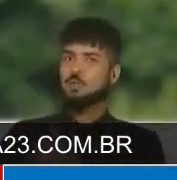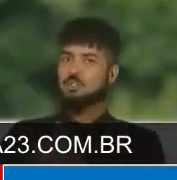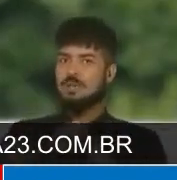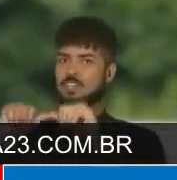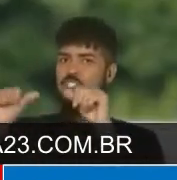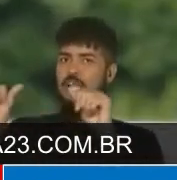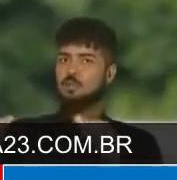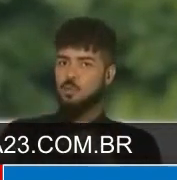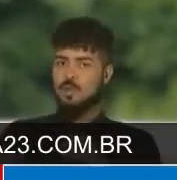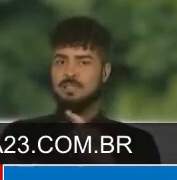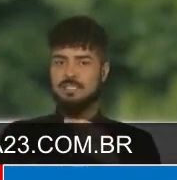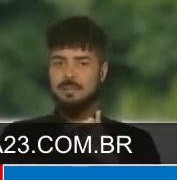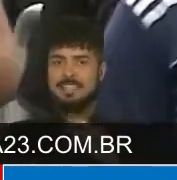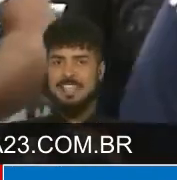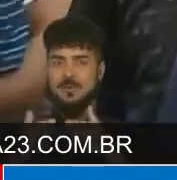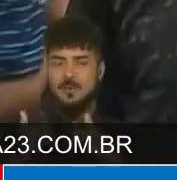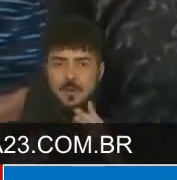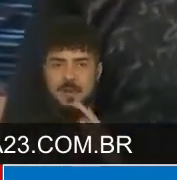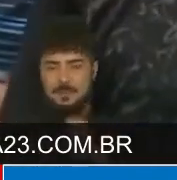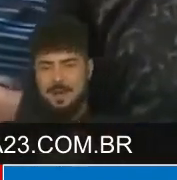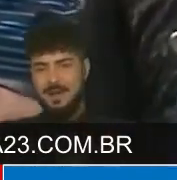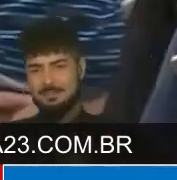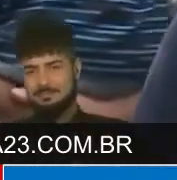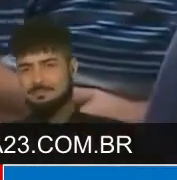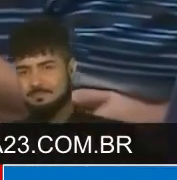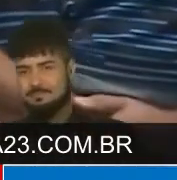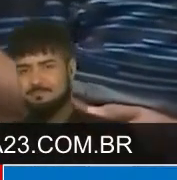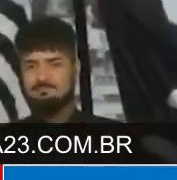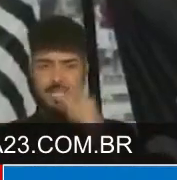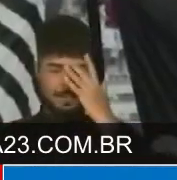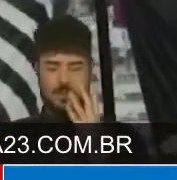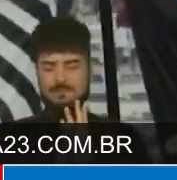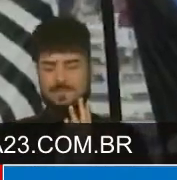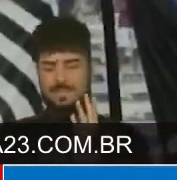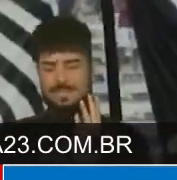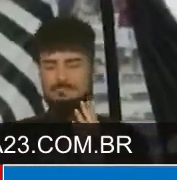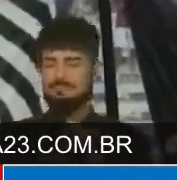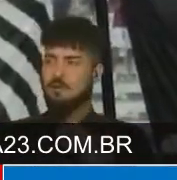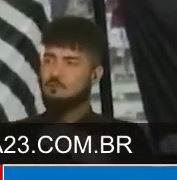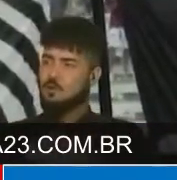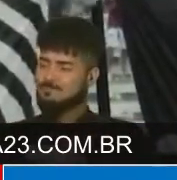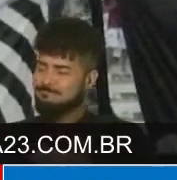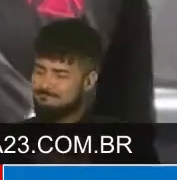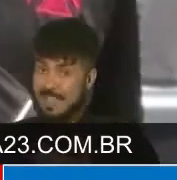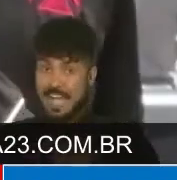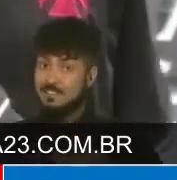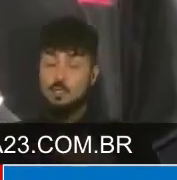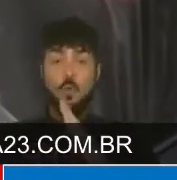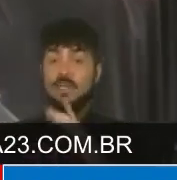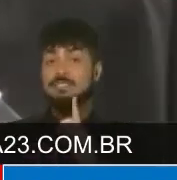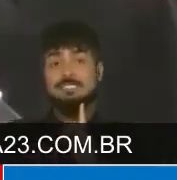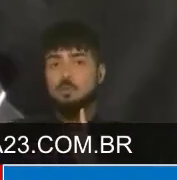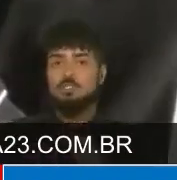de Dinamite, inaugurada no ano passado. Um conforto no coração de quem até nunca esteve tão perto dele.